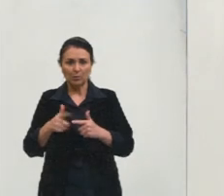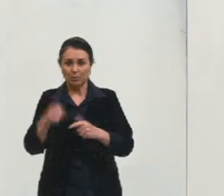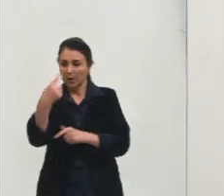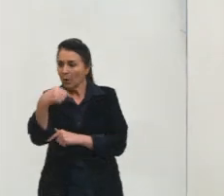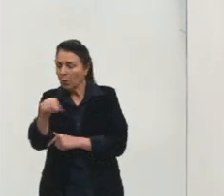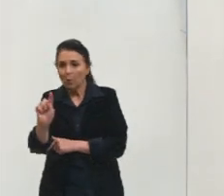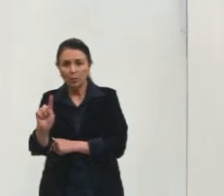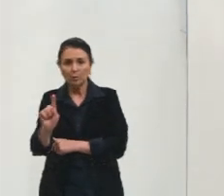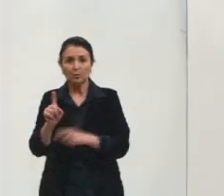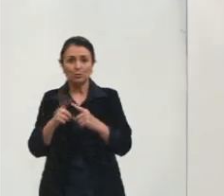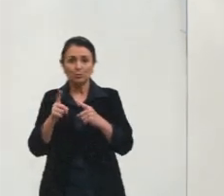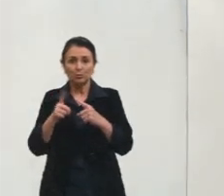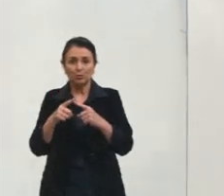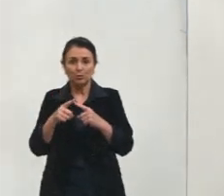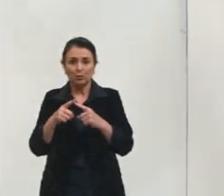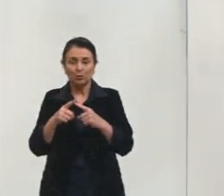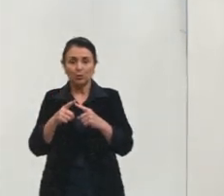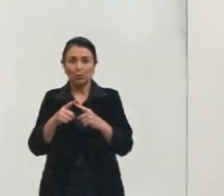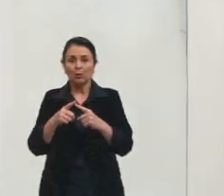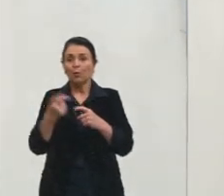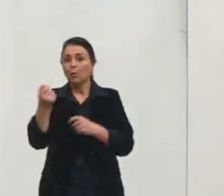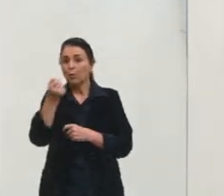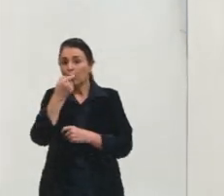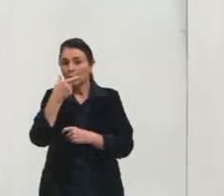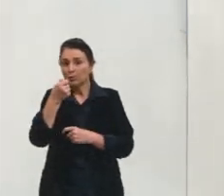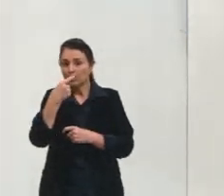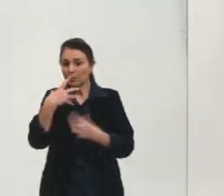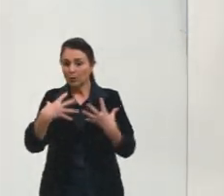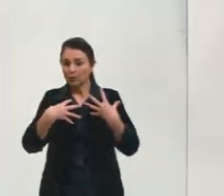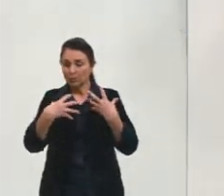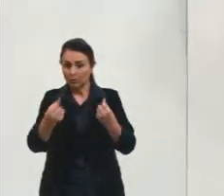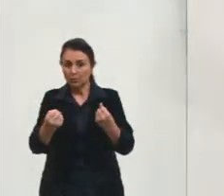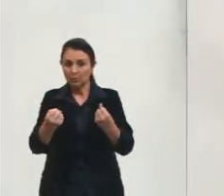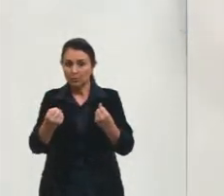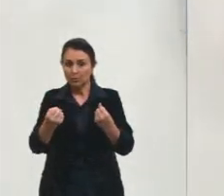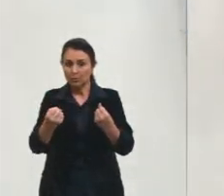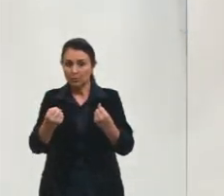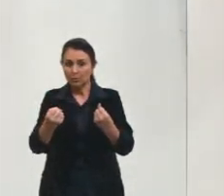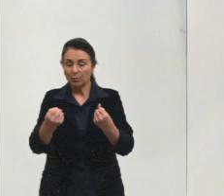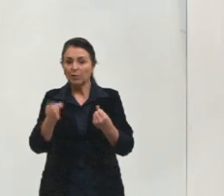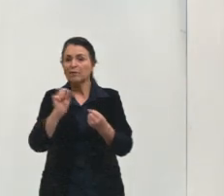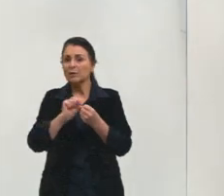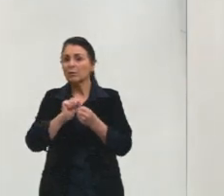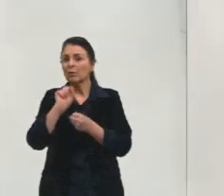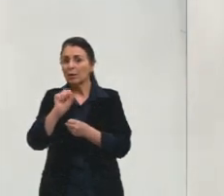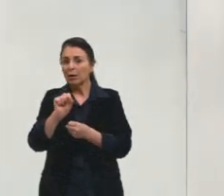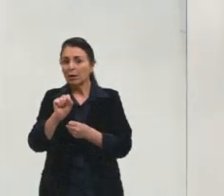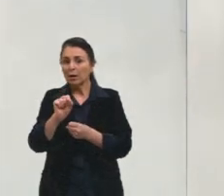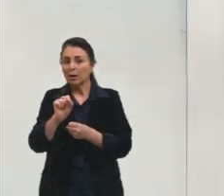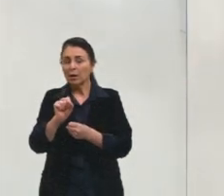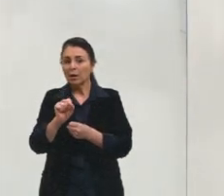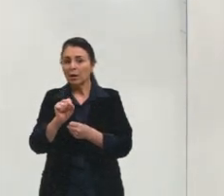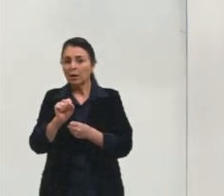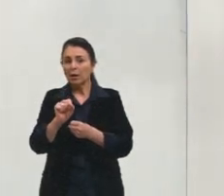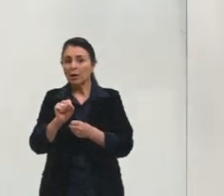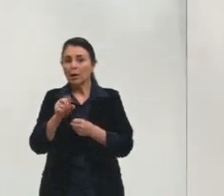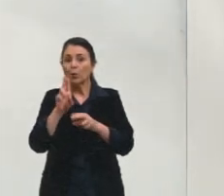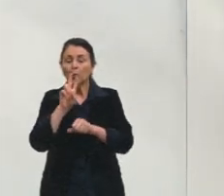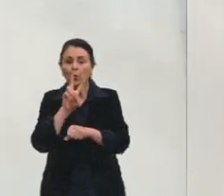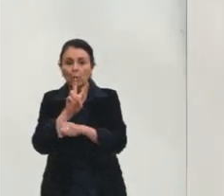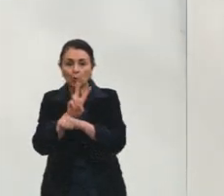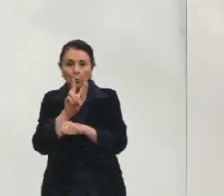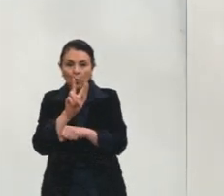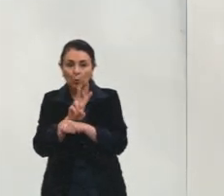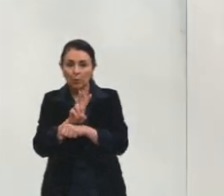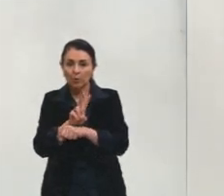então o antibiótico vai atuar nas bactérias a Rio odeia fala isso as boas muitas "porque